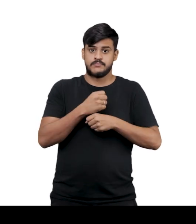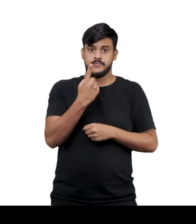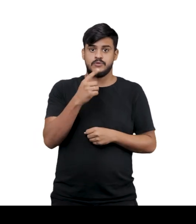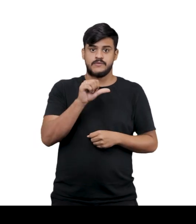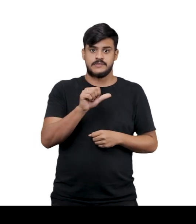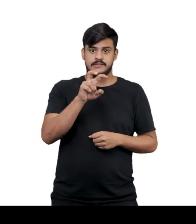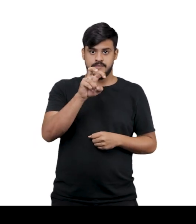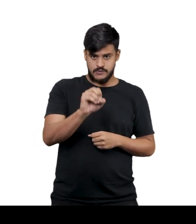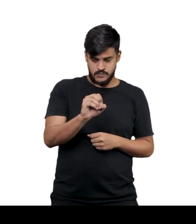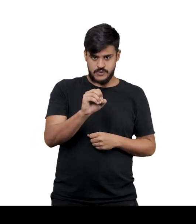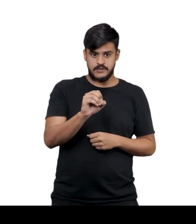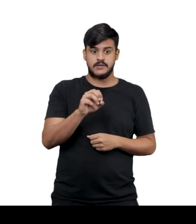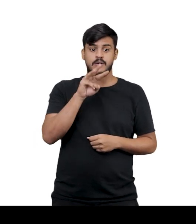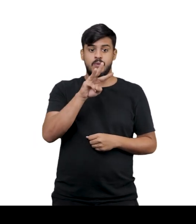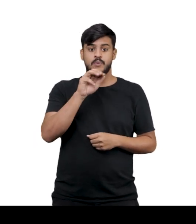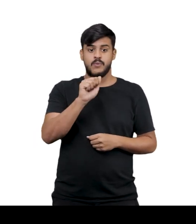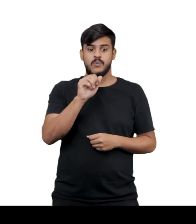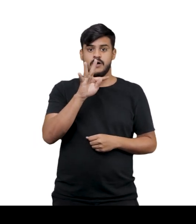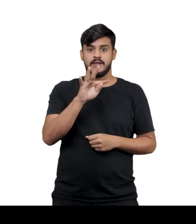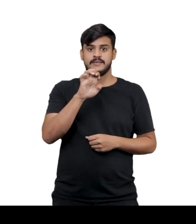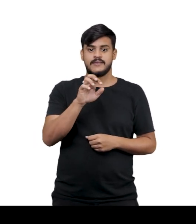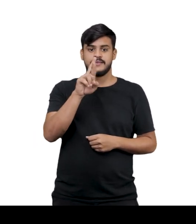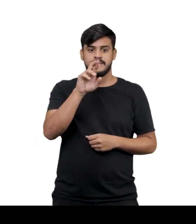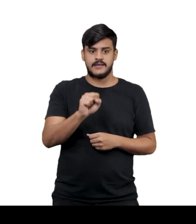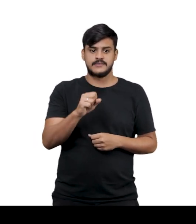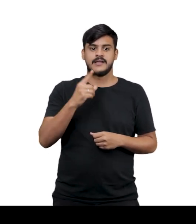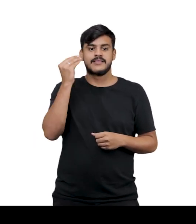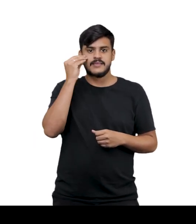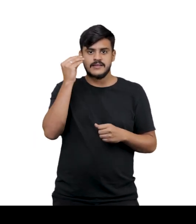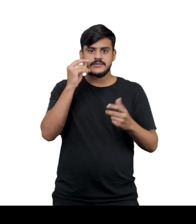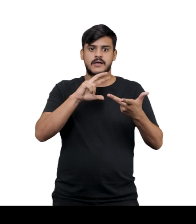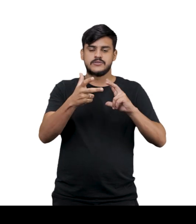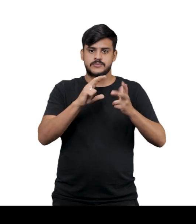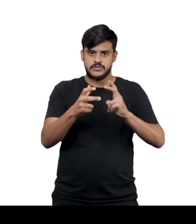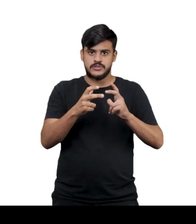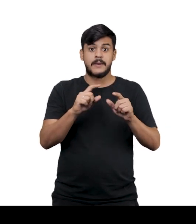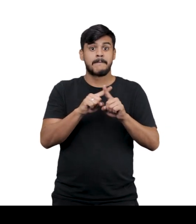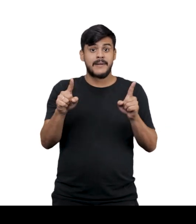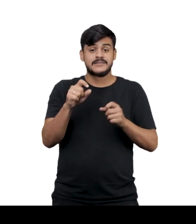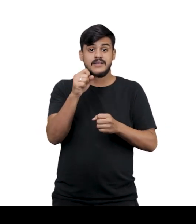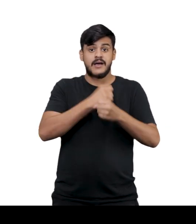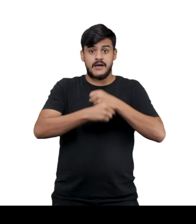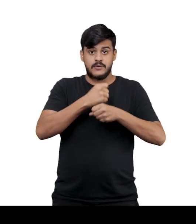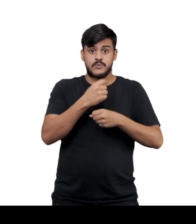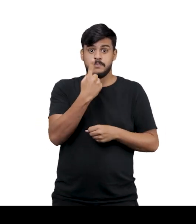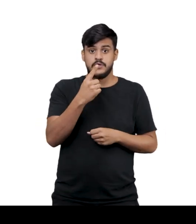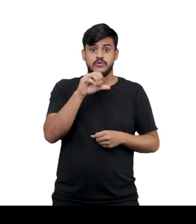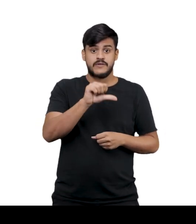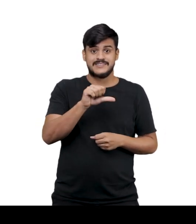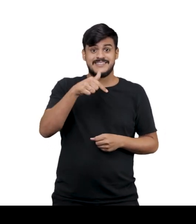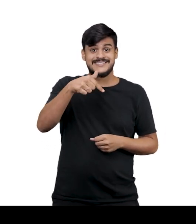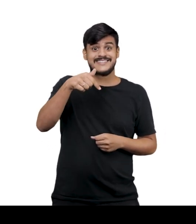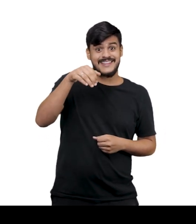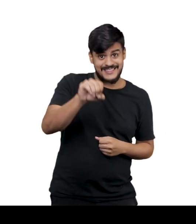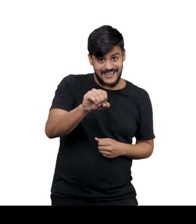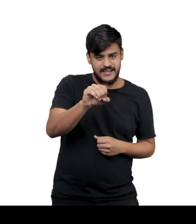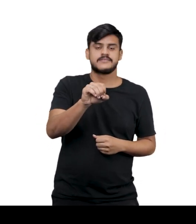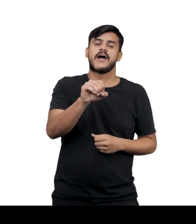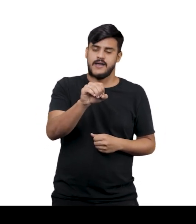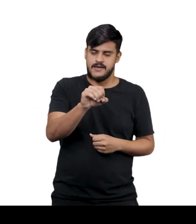Desde a década de 1950, Waters experimenta com a geometria, mas só a partir dos